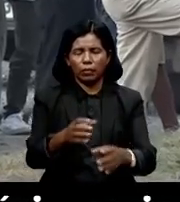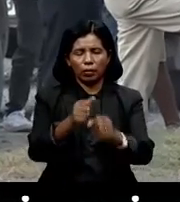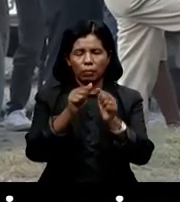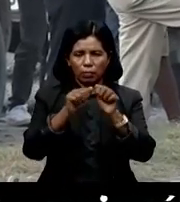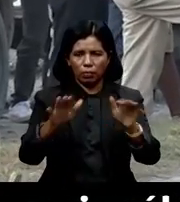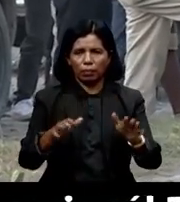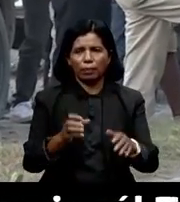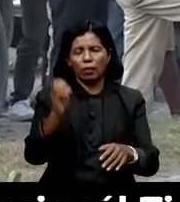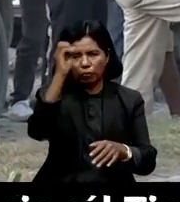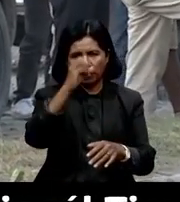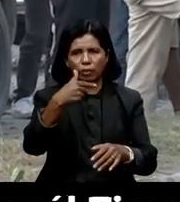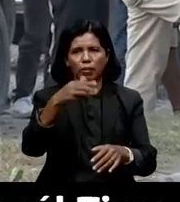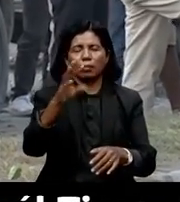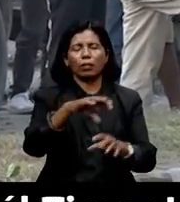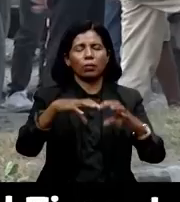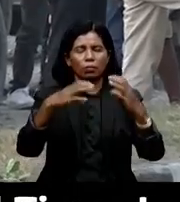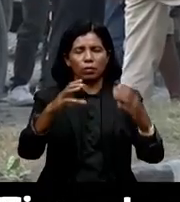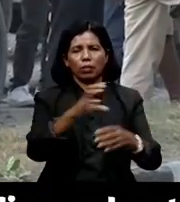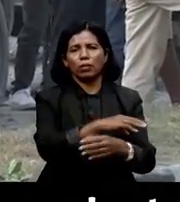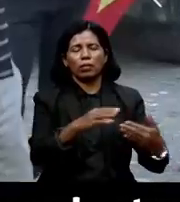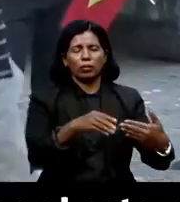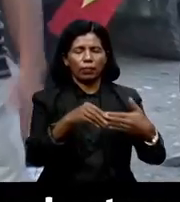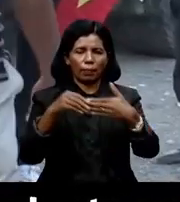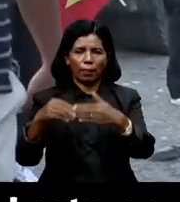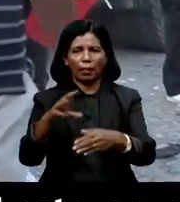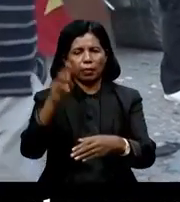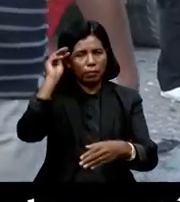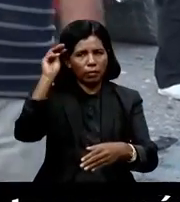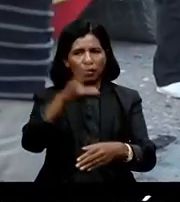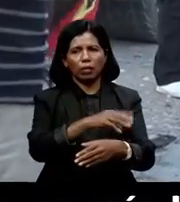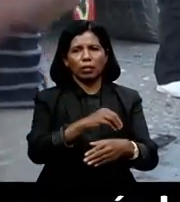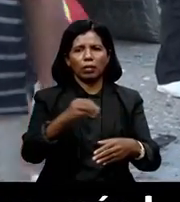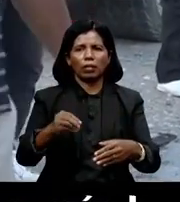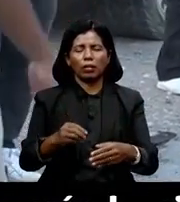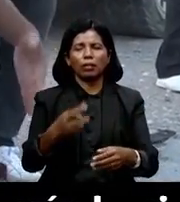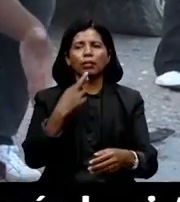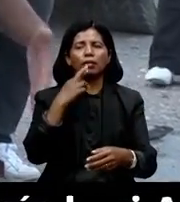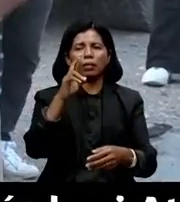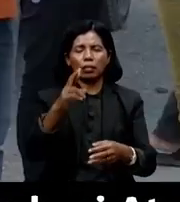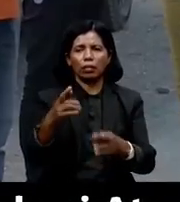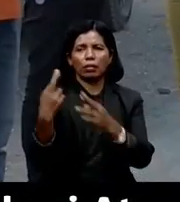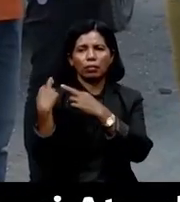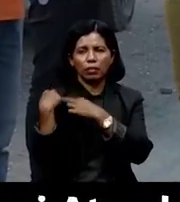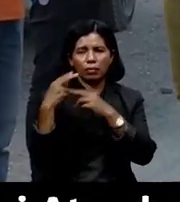Tira observação de GMN, comissão organizadora, serviço mútuo com o Ministério do Petróleo no Minerais, onde responsabiliza a